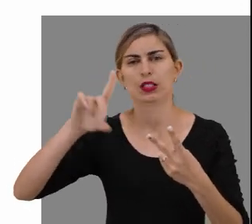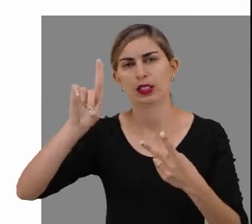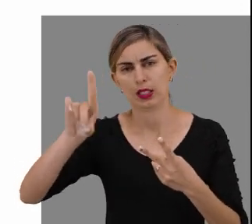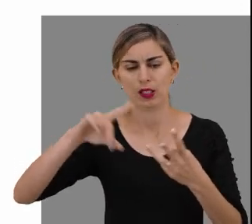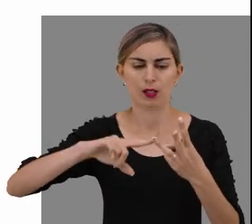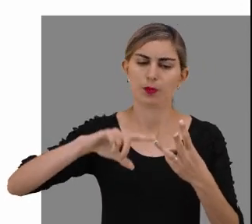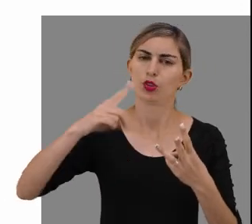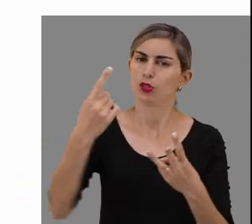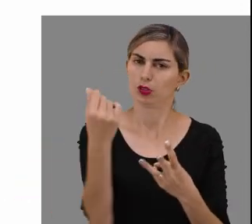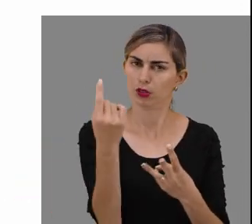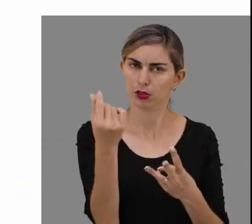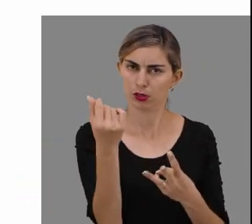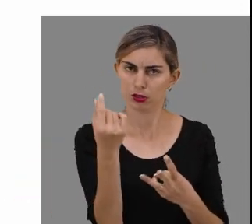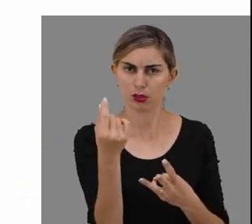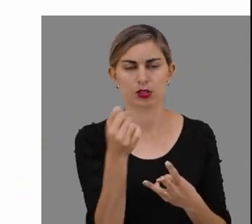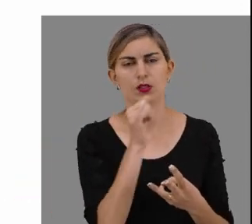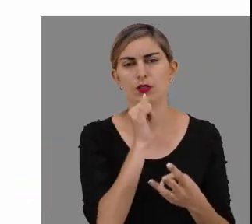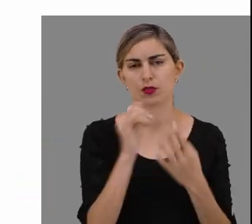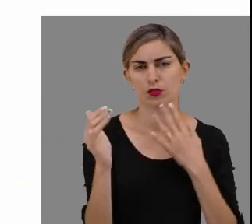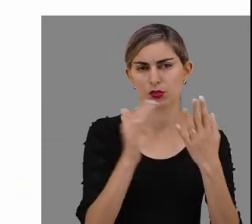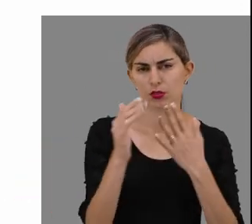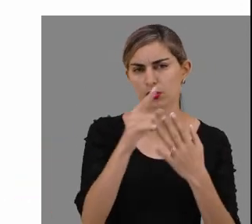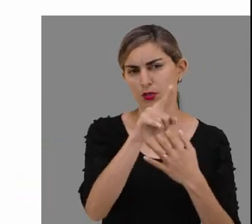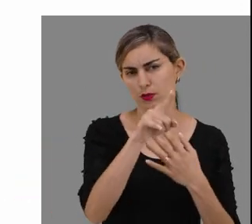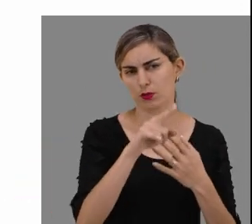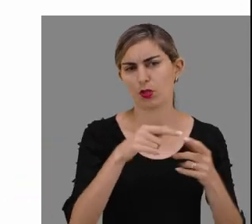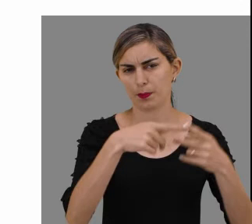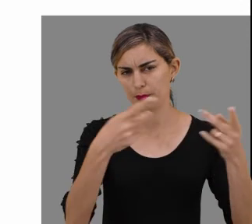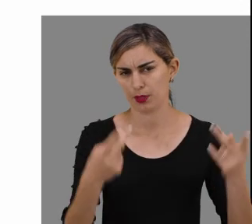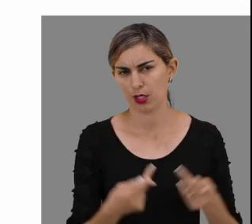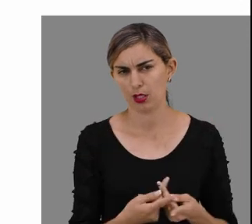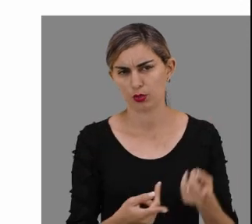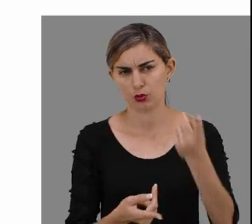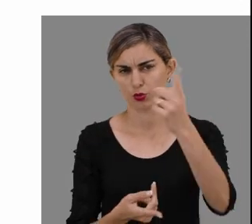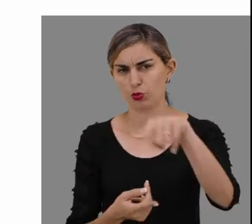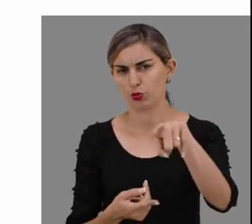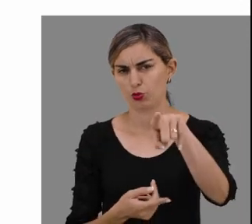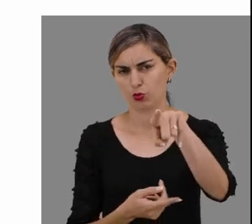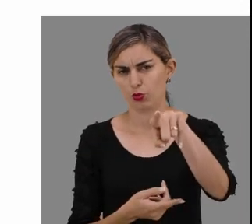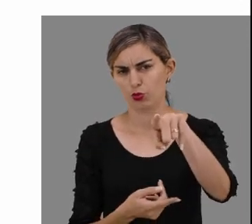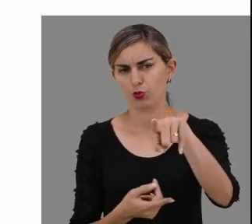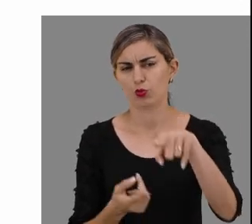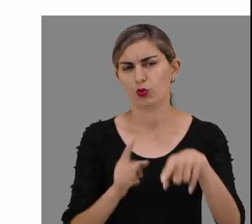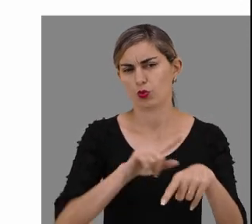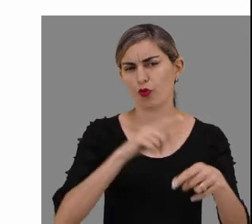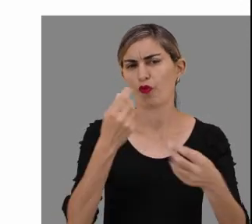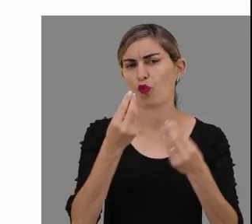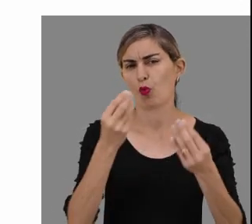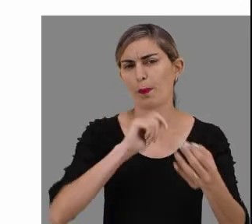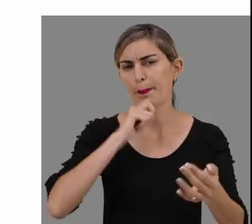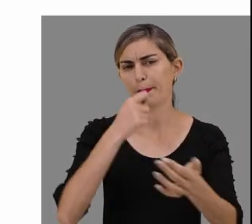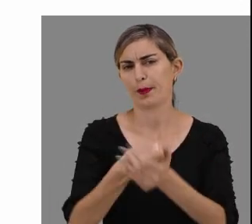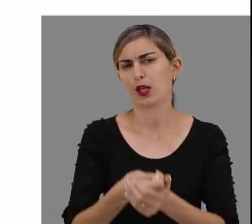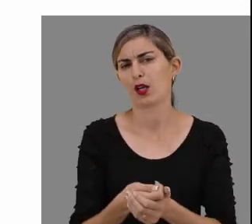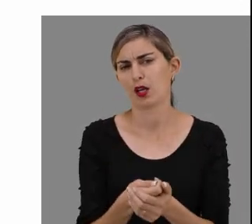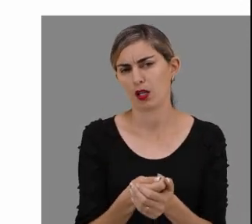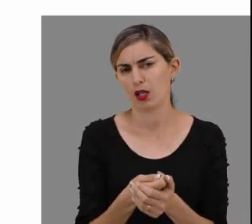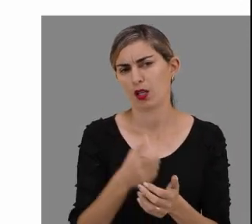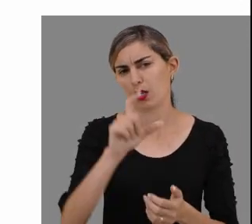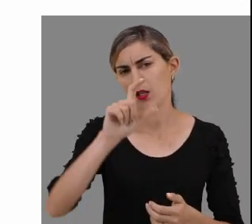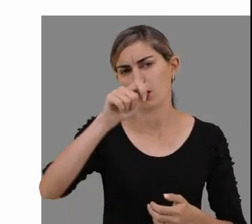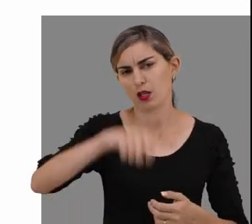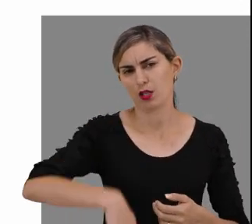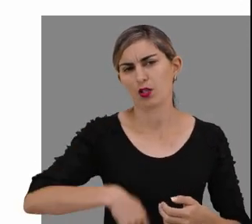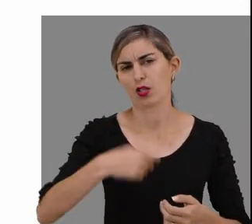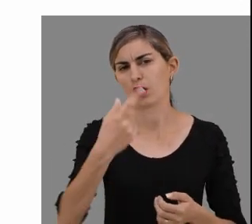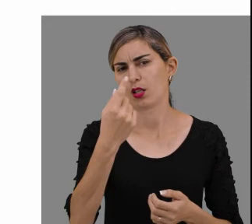ou dinheiro, igual ao exemplo que nós temos na nossa imagem. Eu tenho o nosso prato, aonde a forma de pagamento do nosso